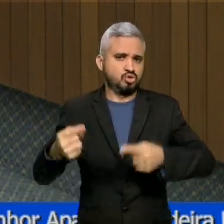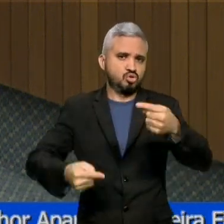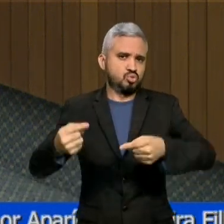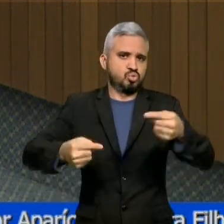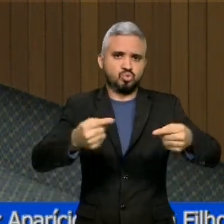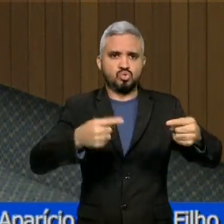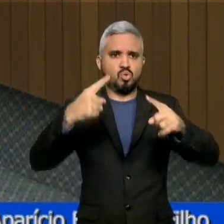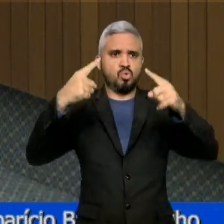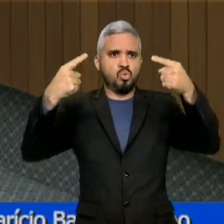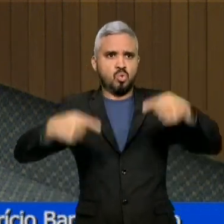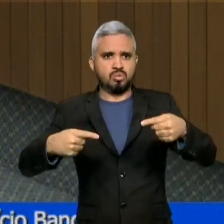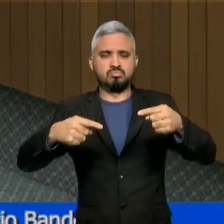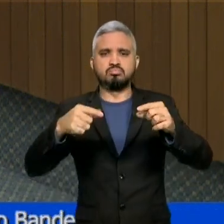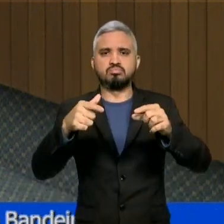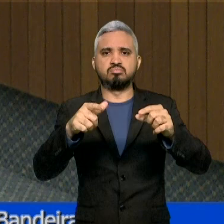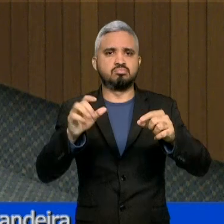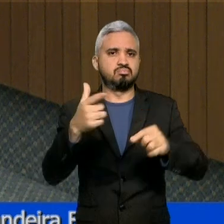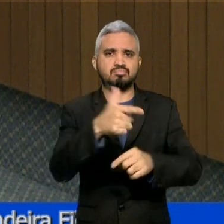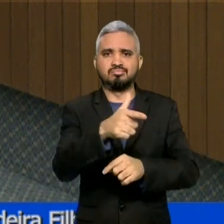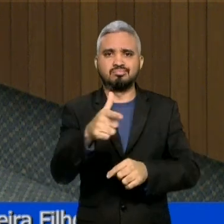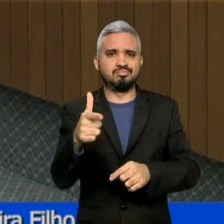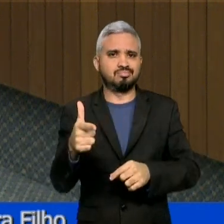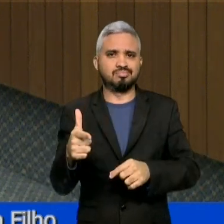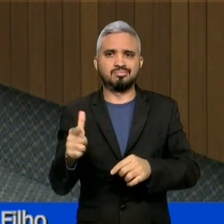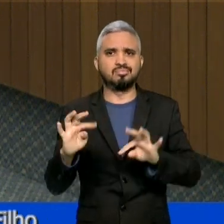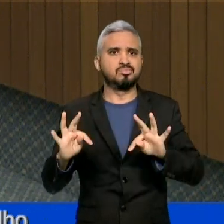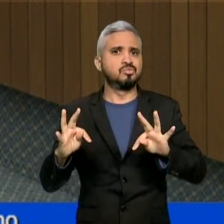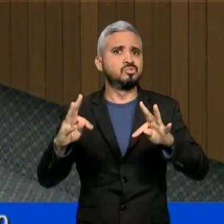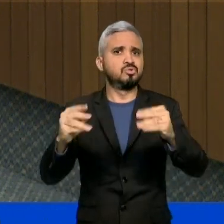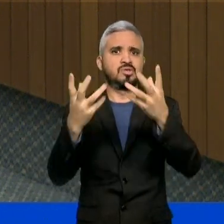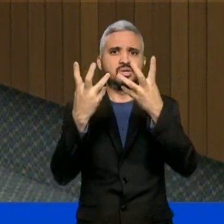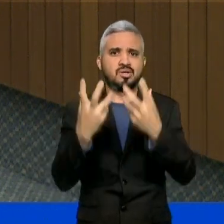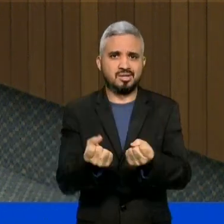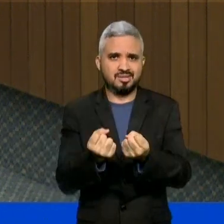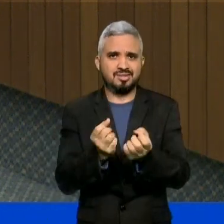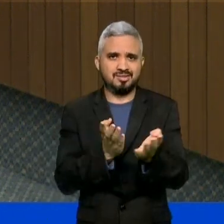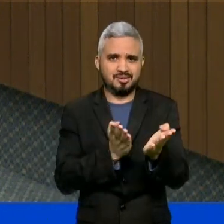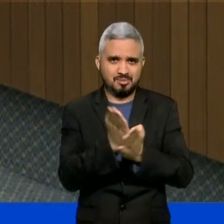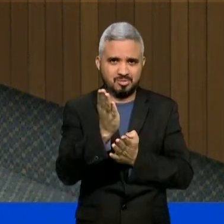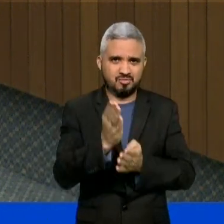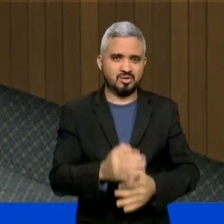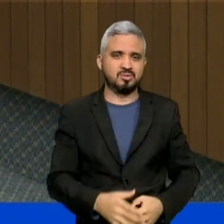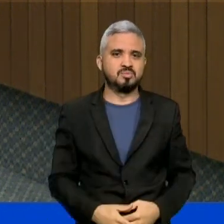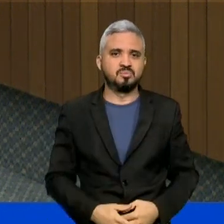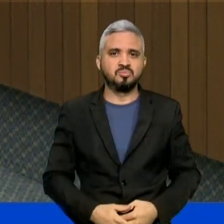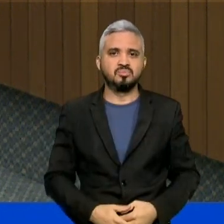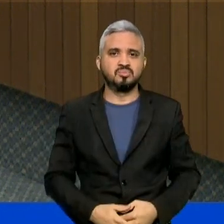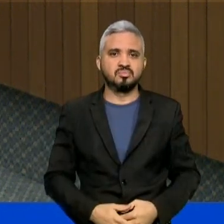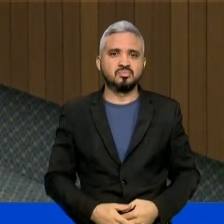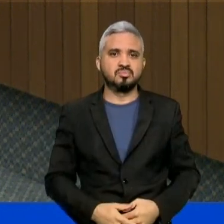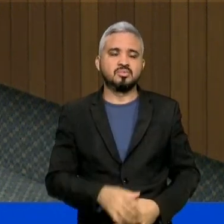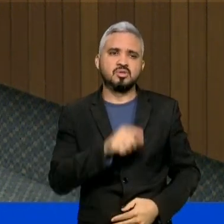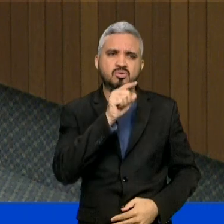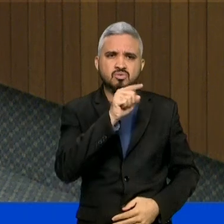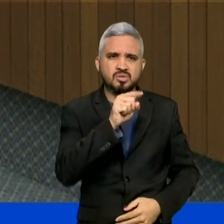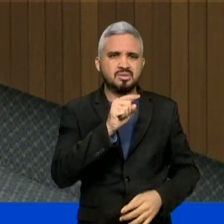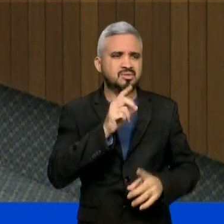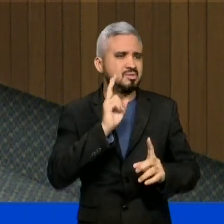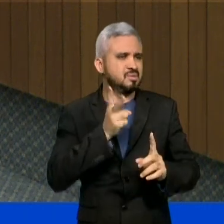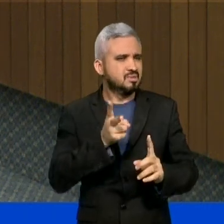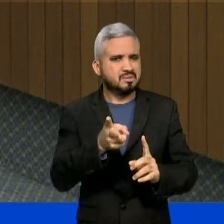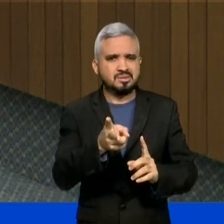por onde passou, tem sido unanimidade. Eu podia relatar aqui todos os feitos de Vossa Excelência pelo estado do Maranhão.